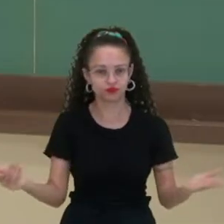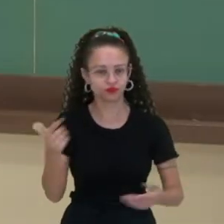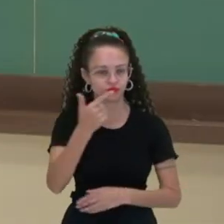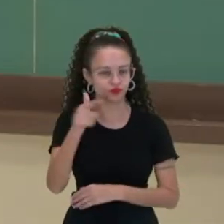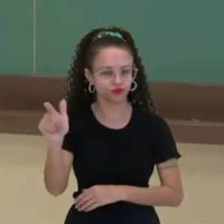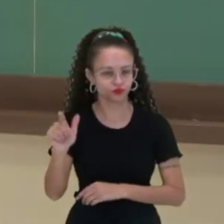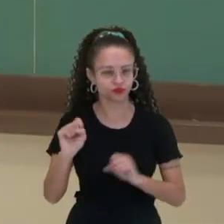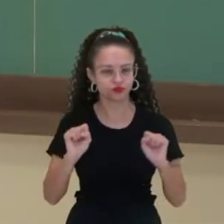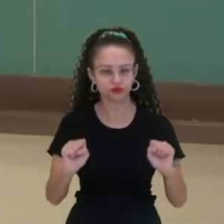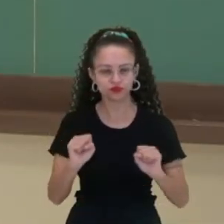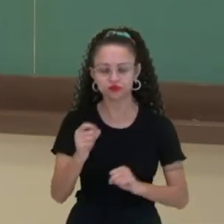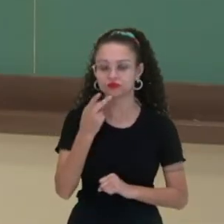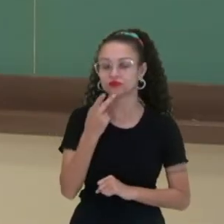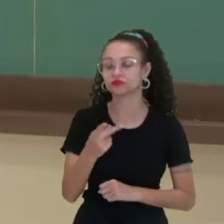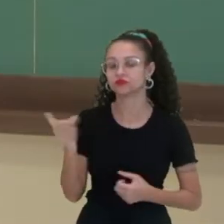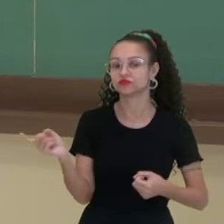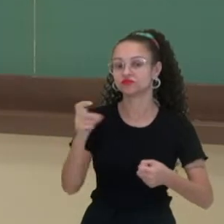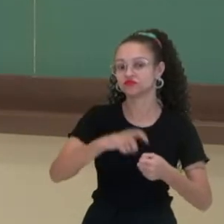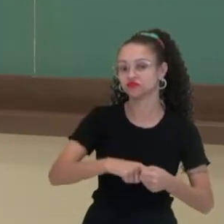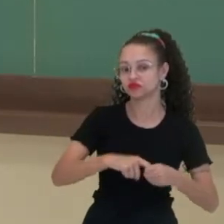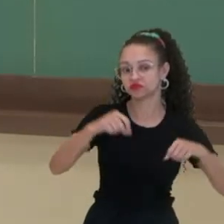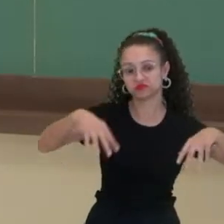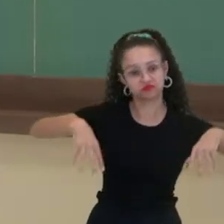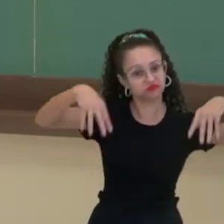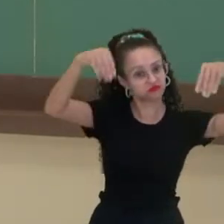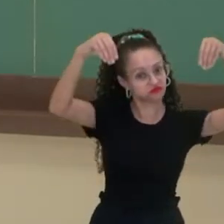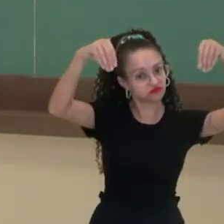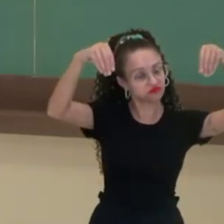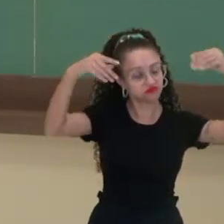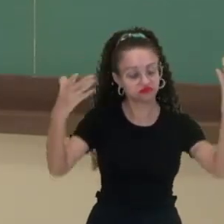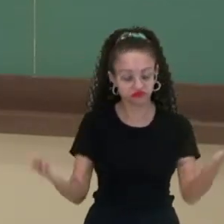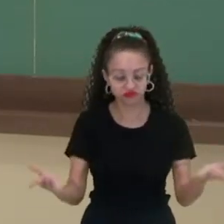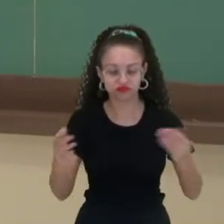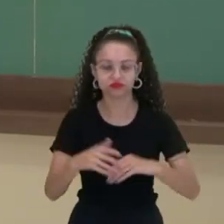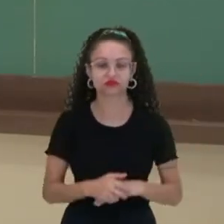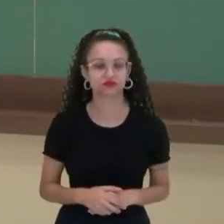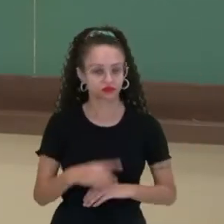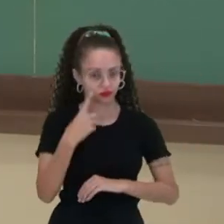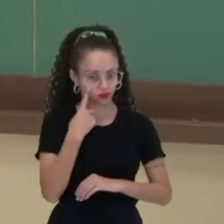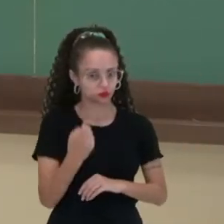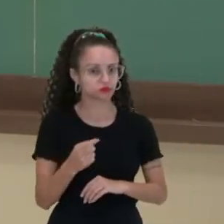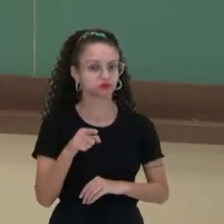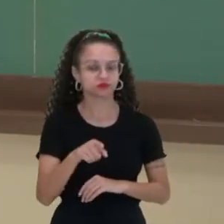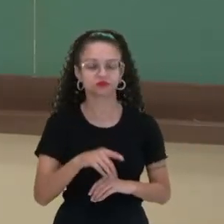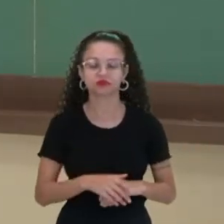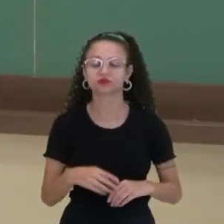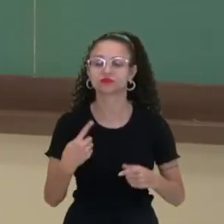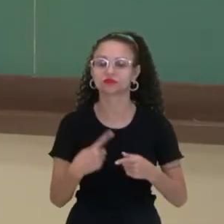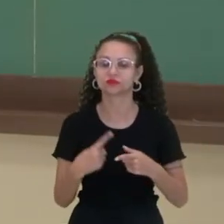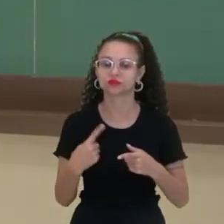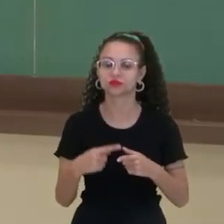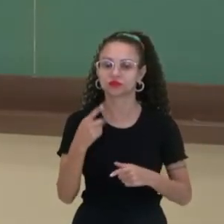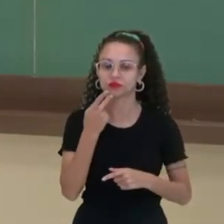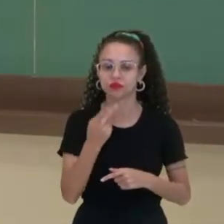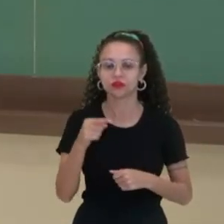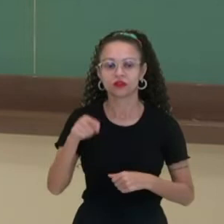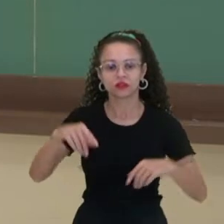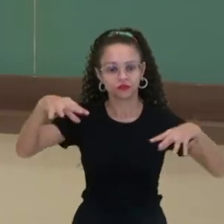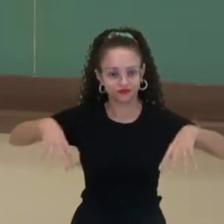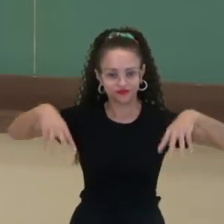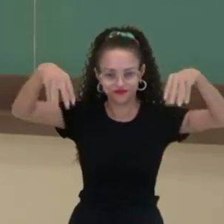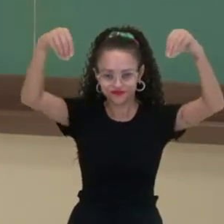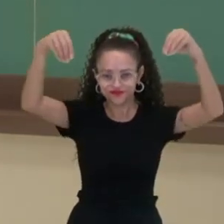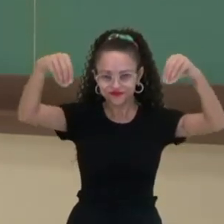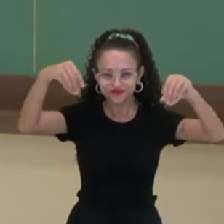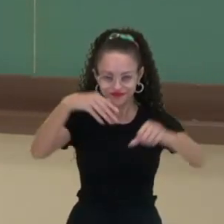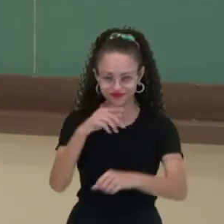que pode voltar a uma espécie de idade média da história, né? Interessante isso. Porque quando falamos de Idade Média, lembramos dos castelos, dos